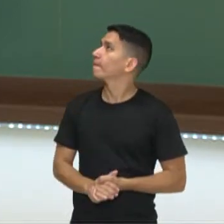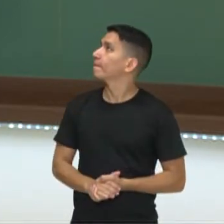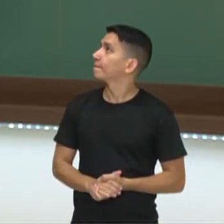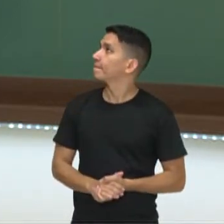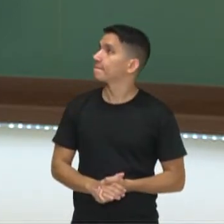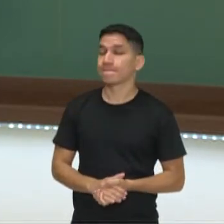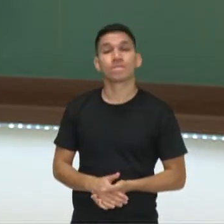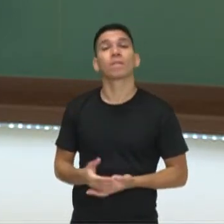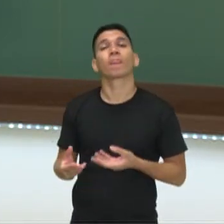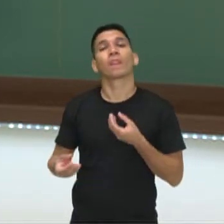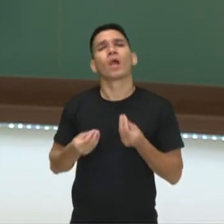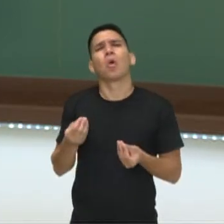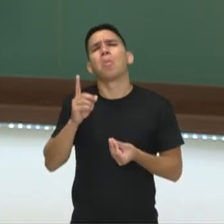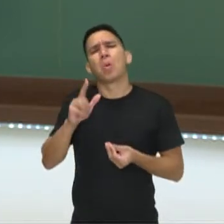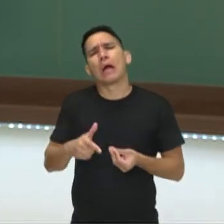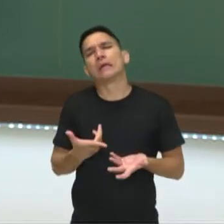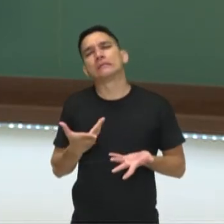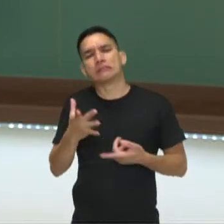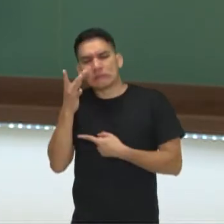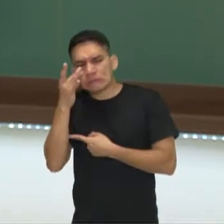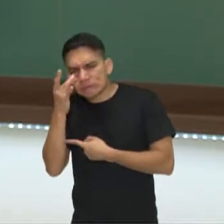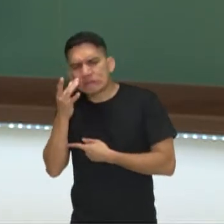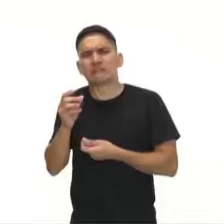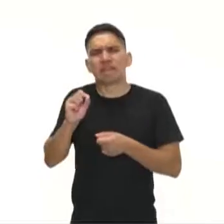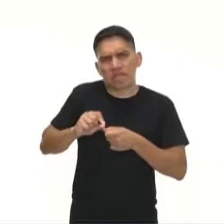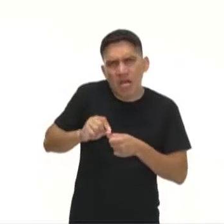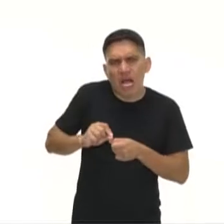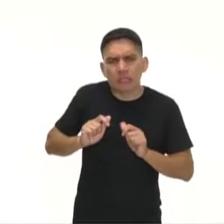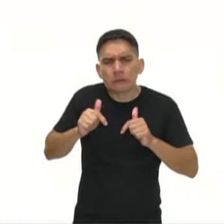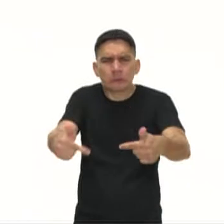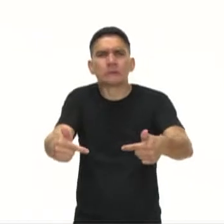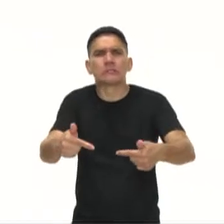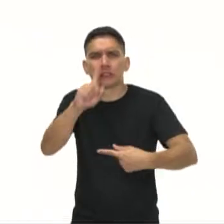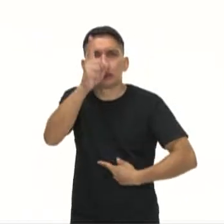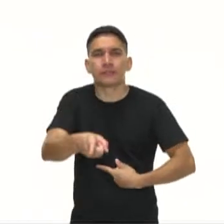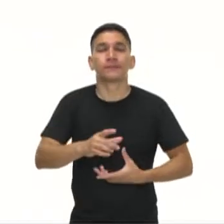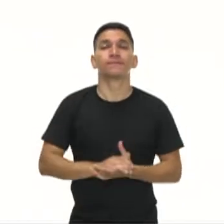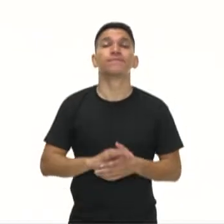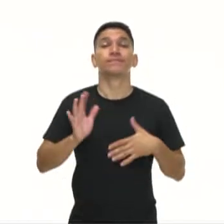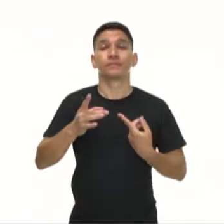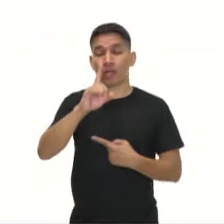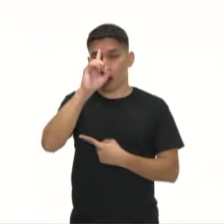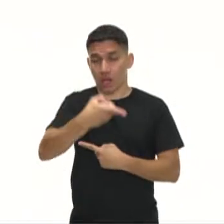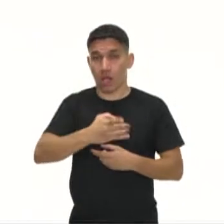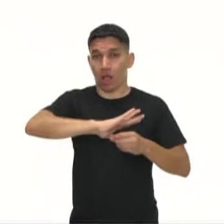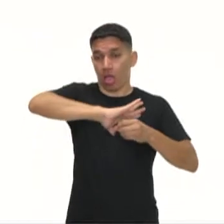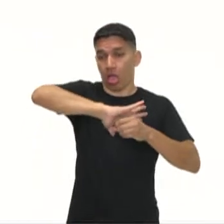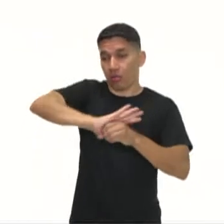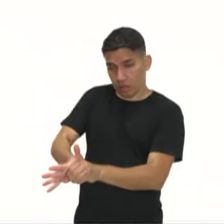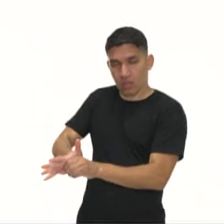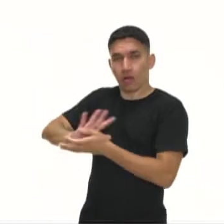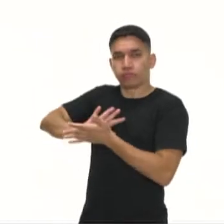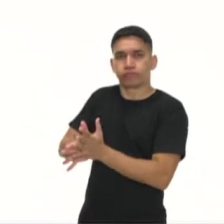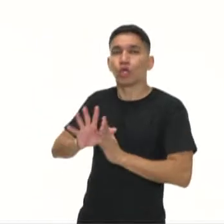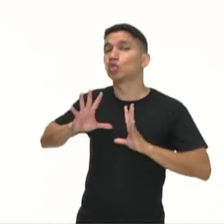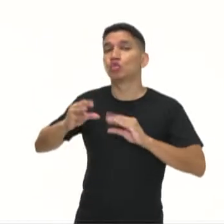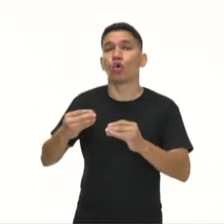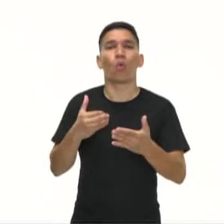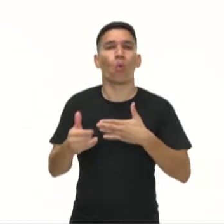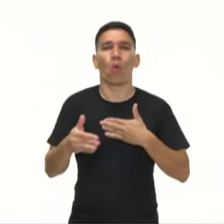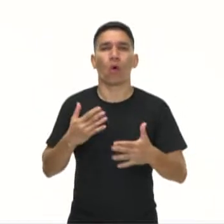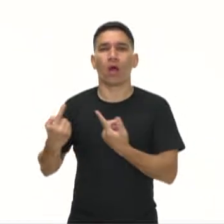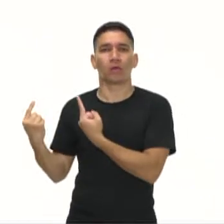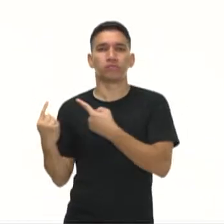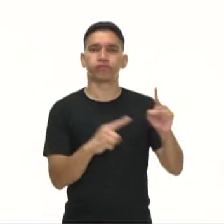ver, então, as práticas autoritárias. O autoritarismo reprime toda e qualquer oposição política